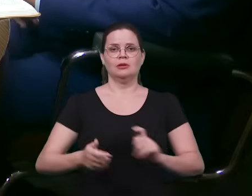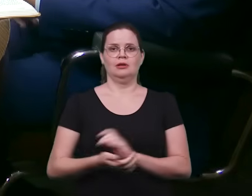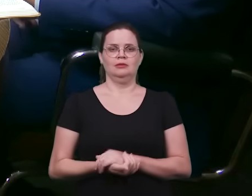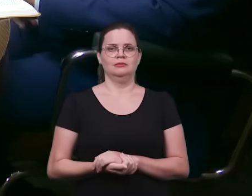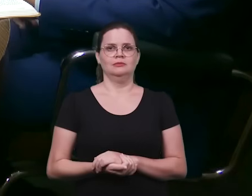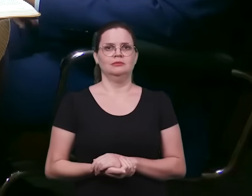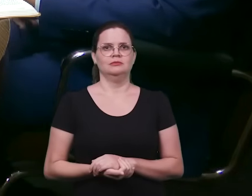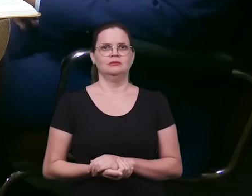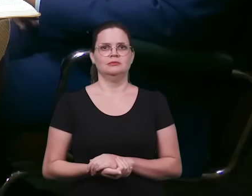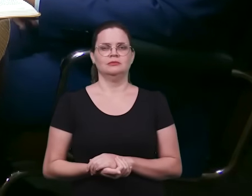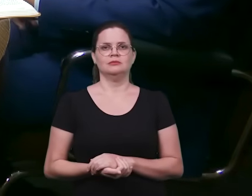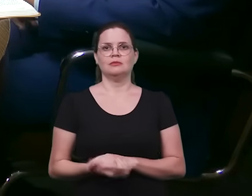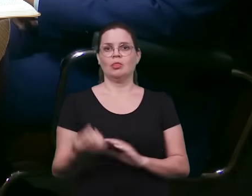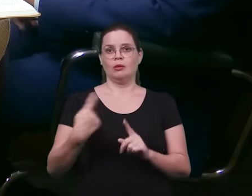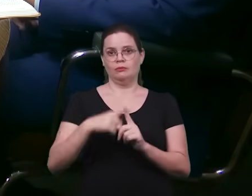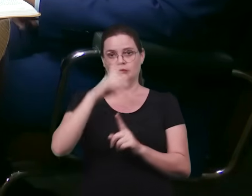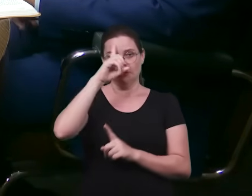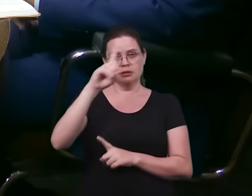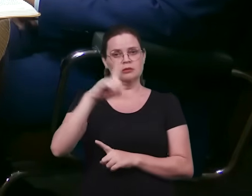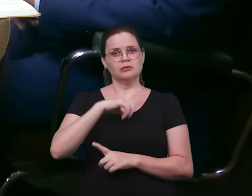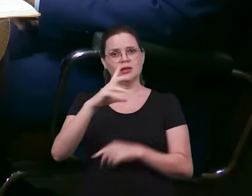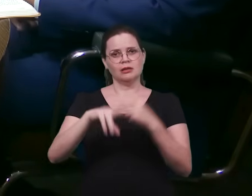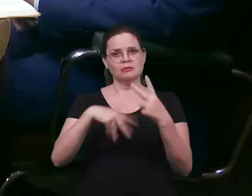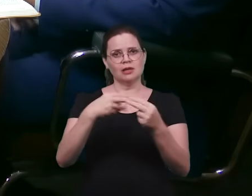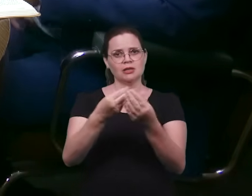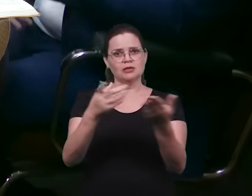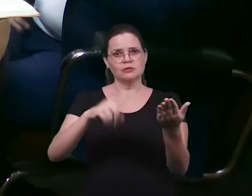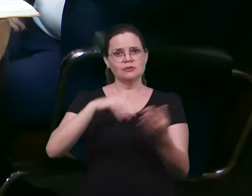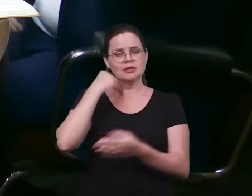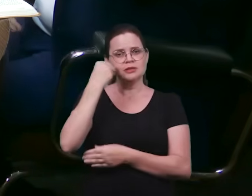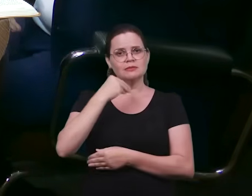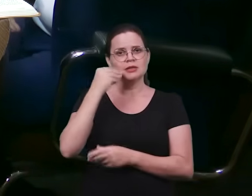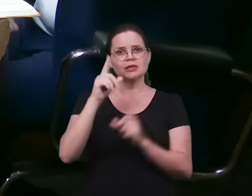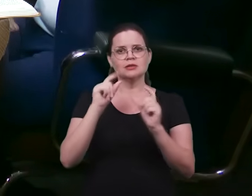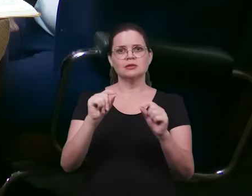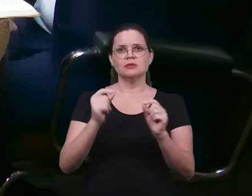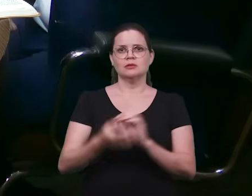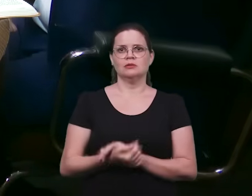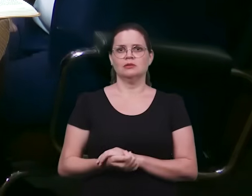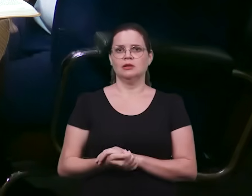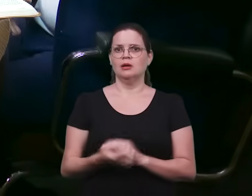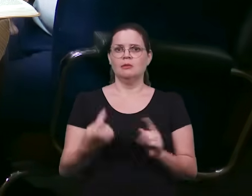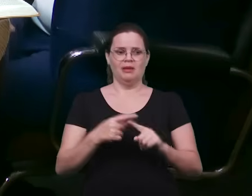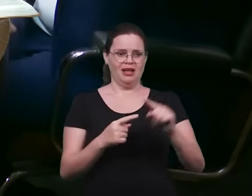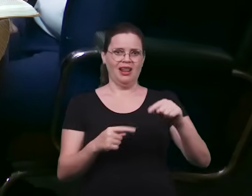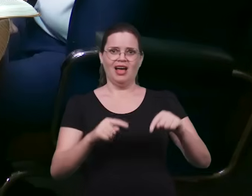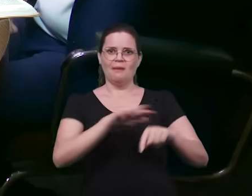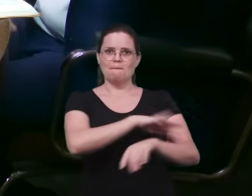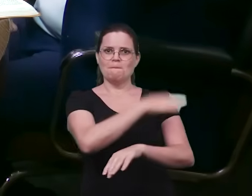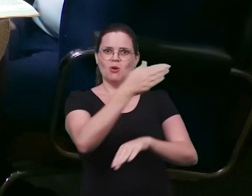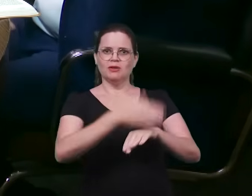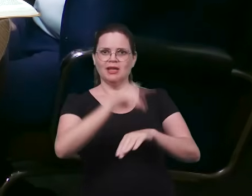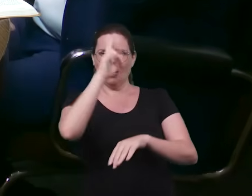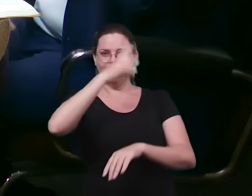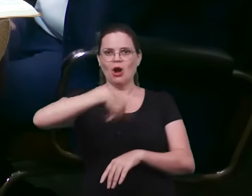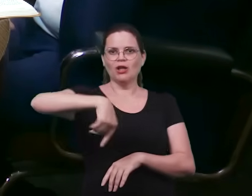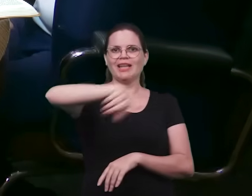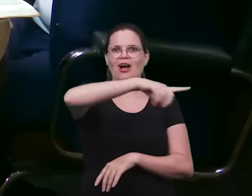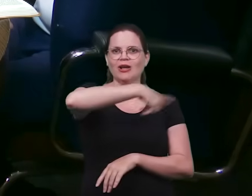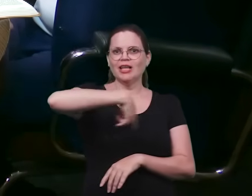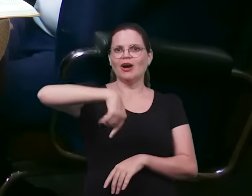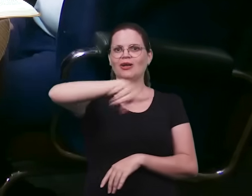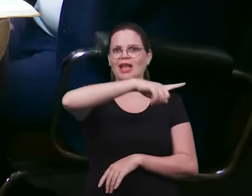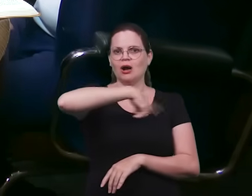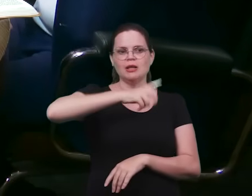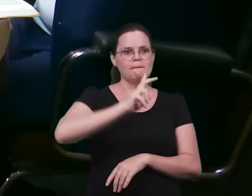Senhor tem para a sua vida, seja rumo àquilo que é o... Se ficasse rodeando ali, jamais iriam